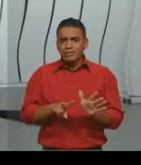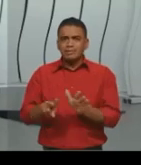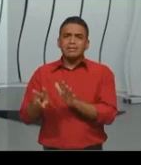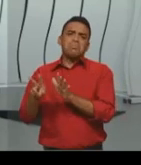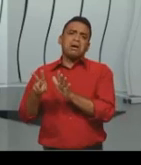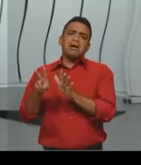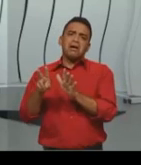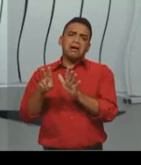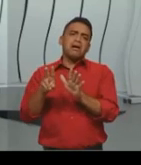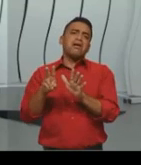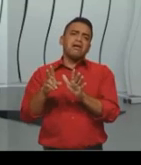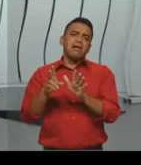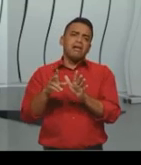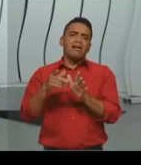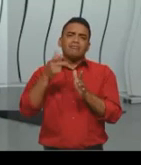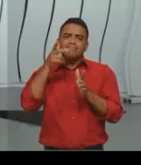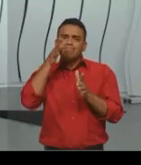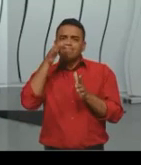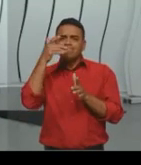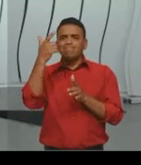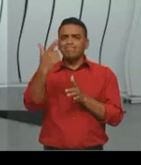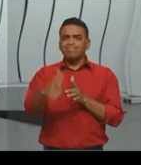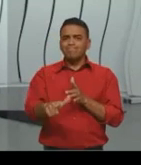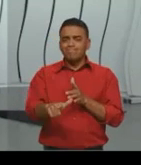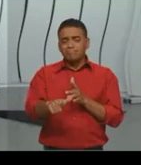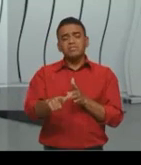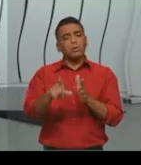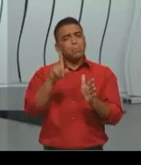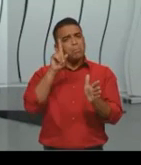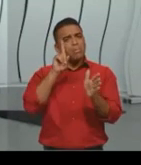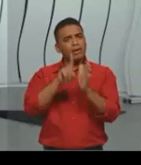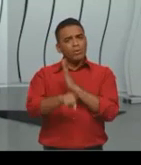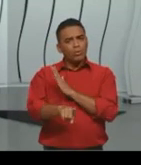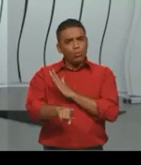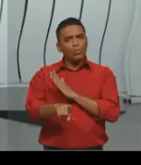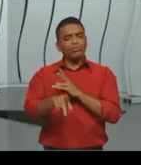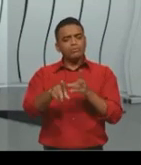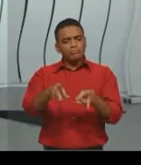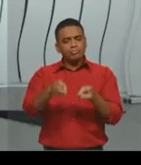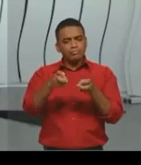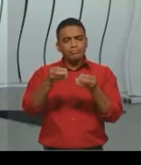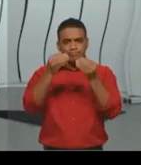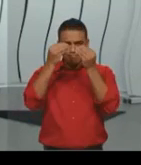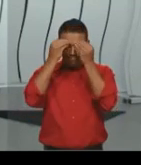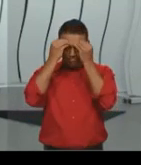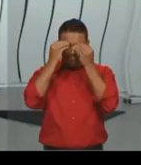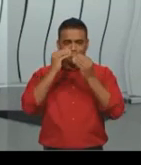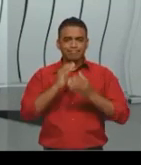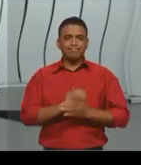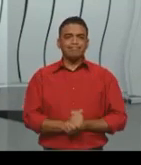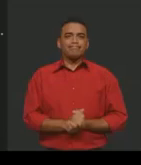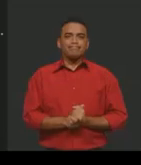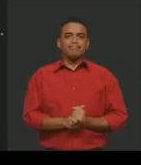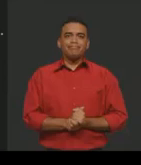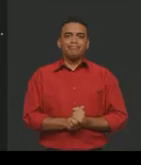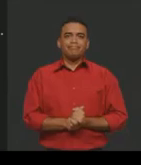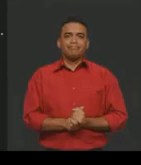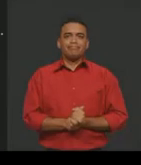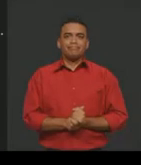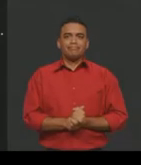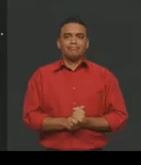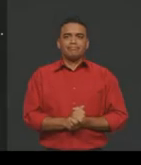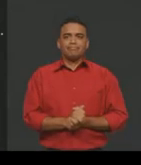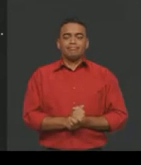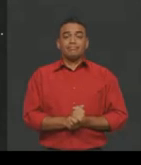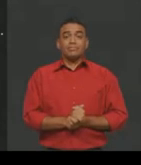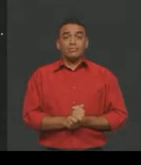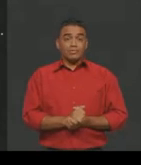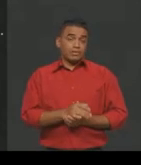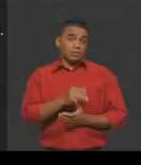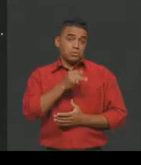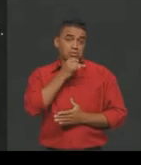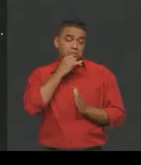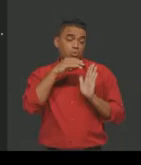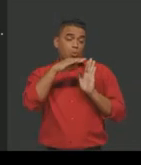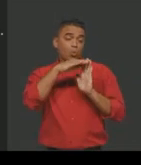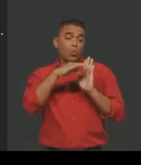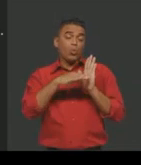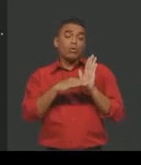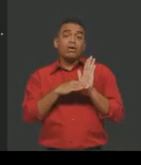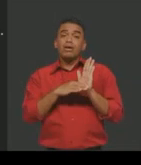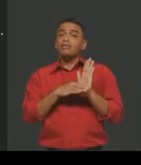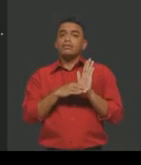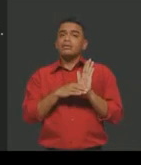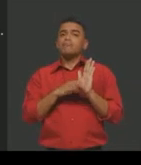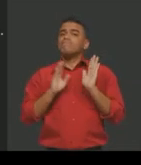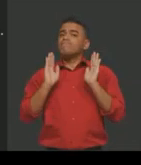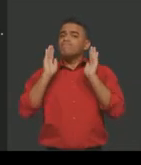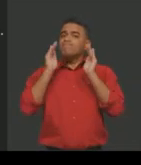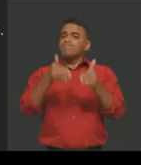firma mais, né? Aquelas perguntas, aquelas tarefas. E goals to achieve seriam metas a serem atingidas, o